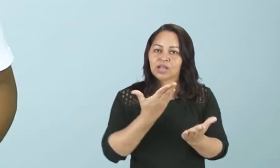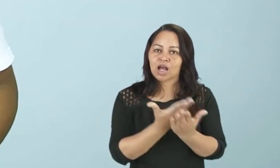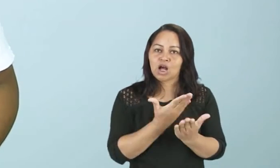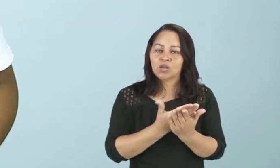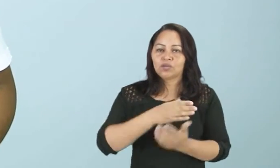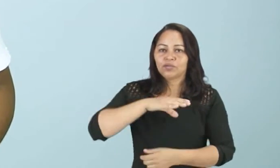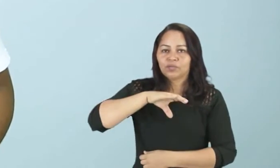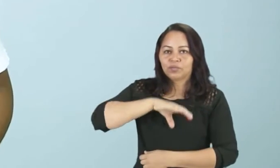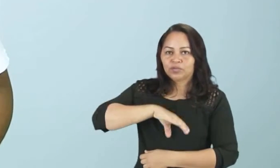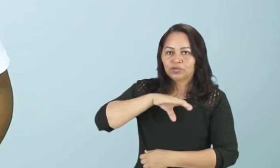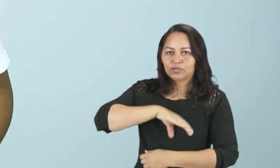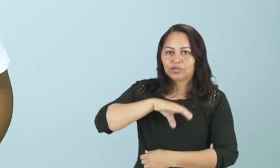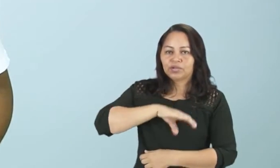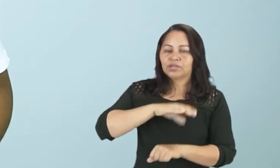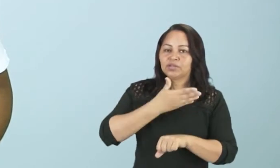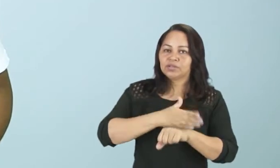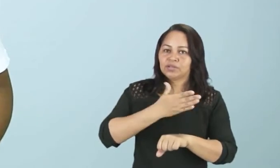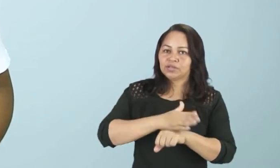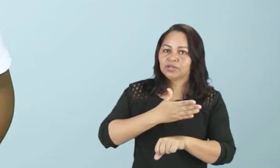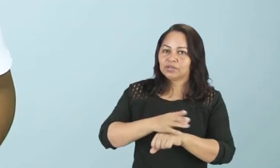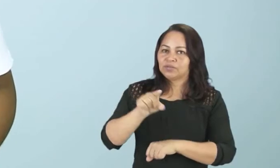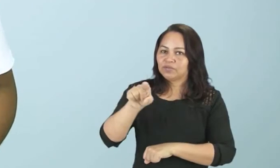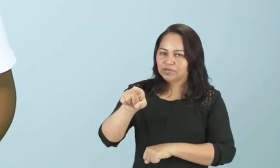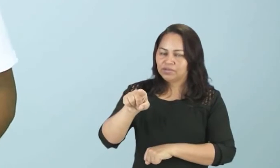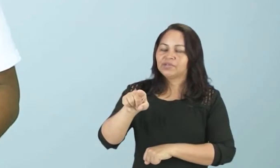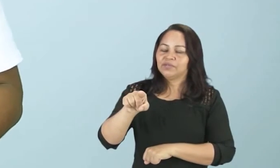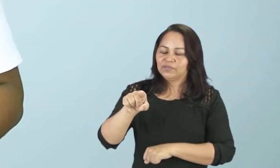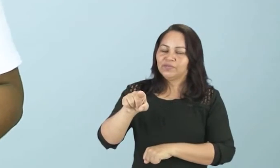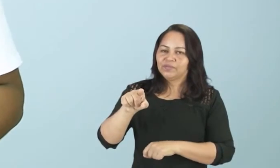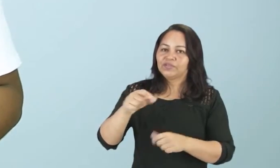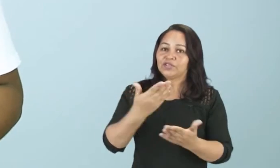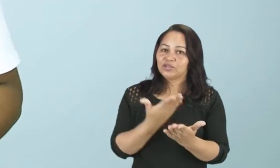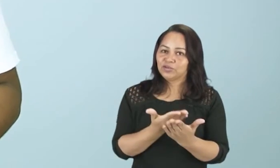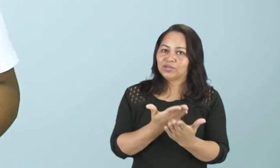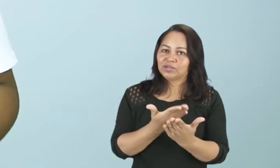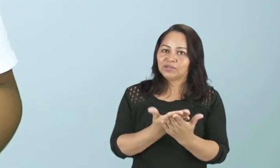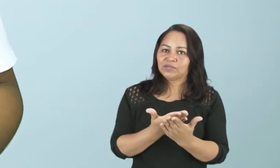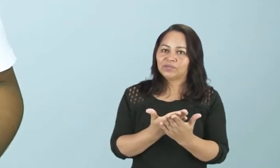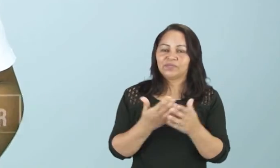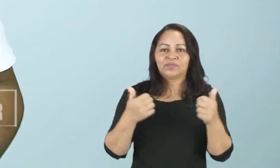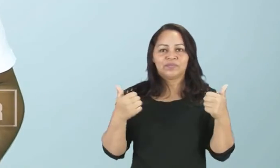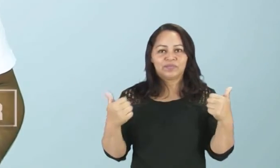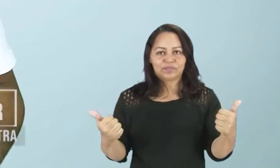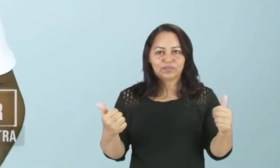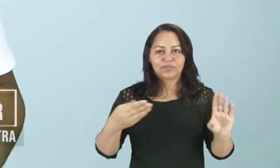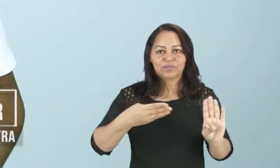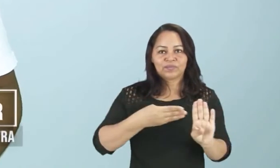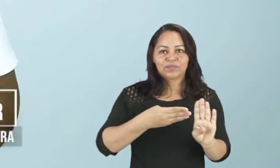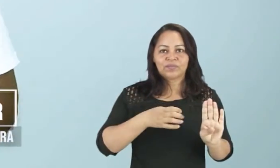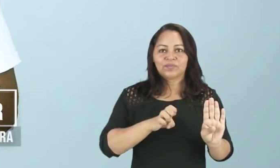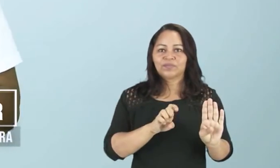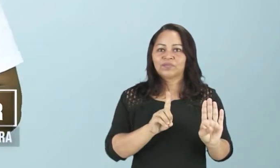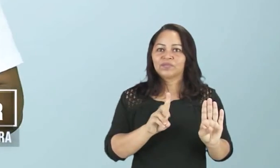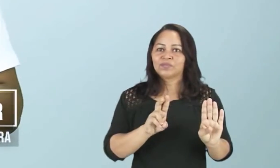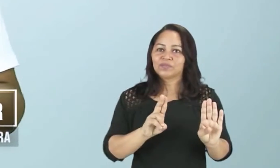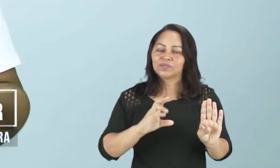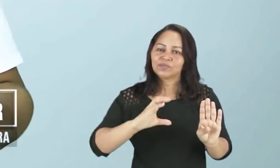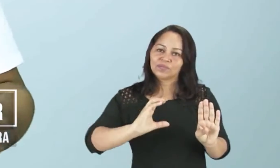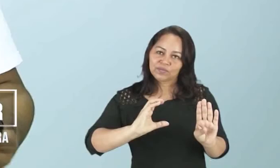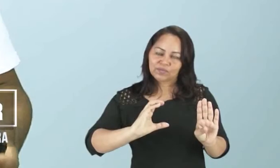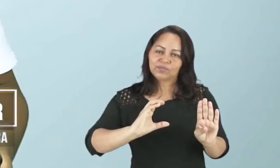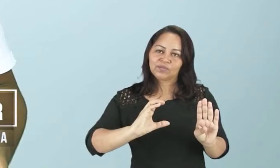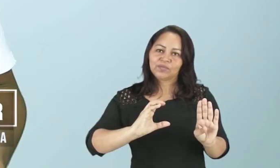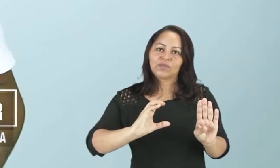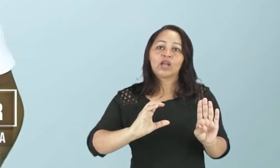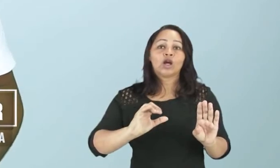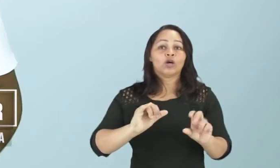tem exercitandos para você treinar, tá bom? Então, é isso, acessem a plataforma Eduque, busquem lá no